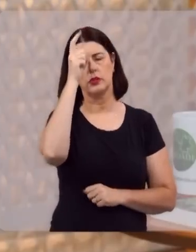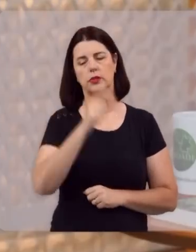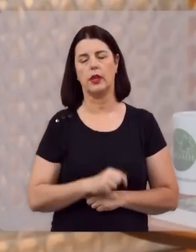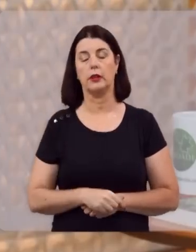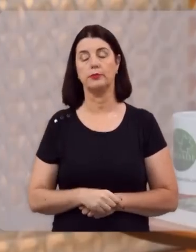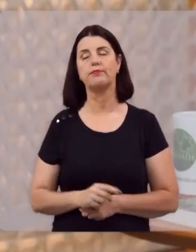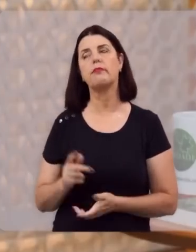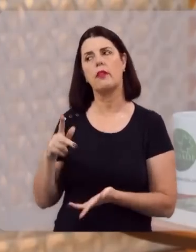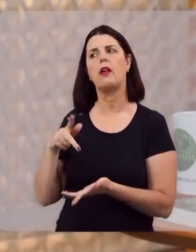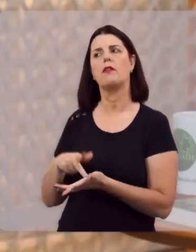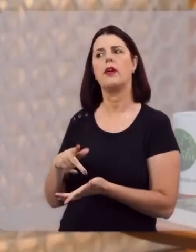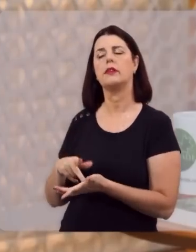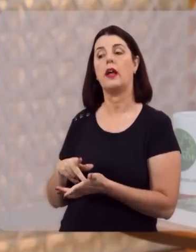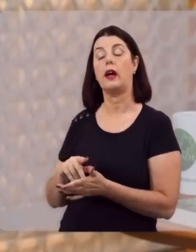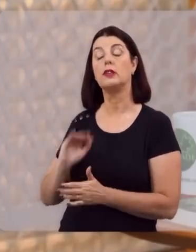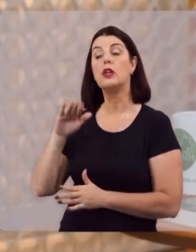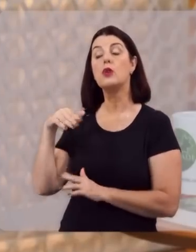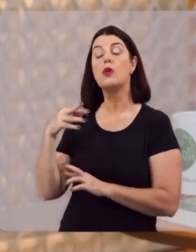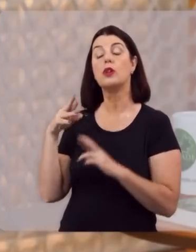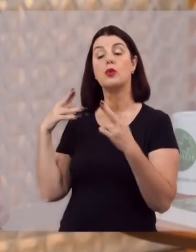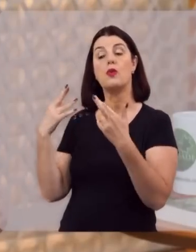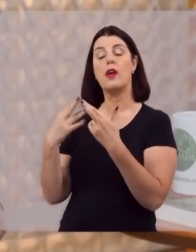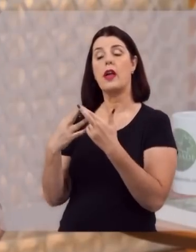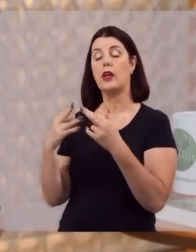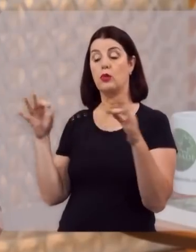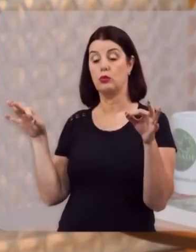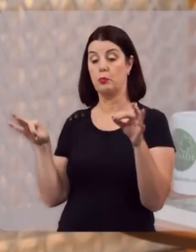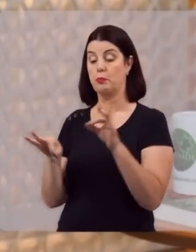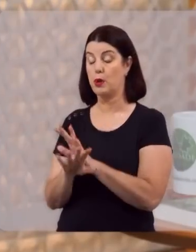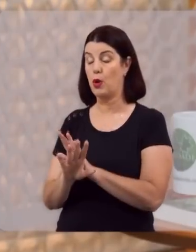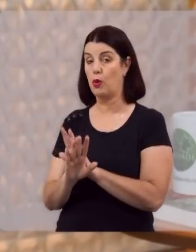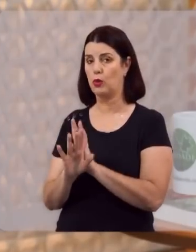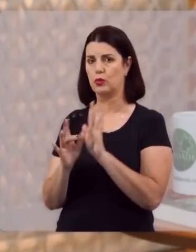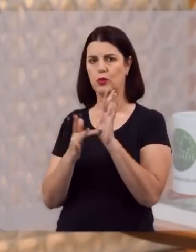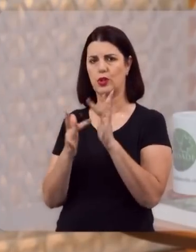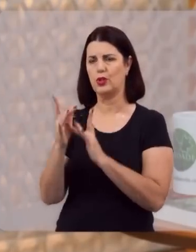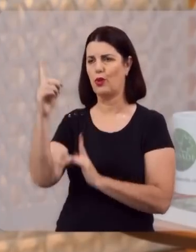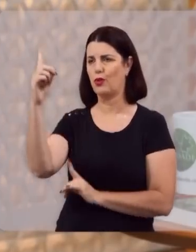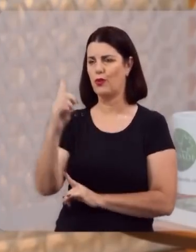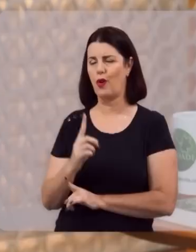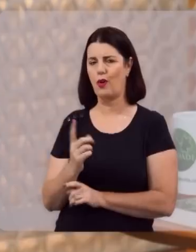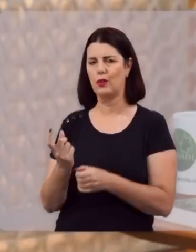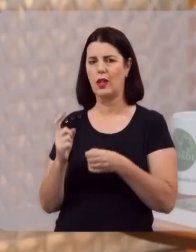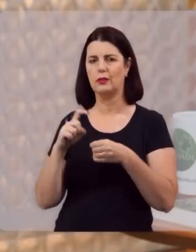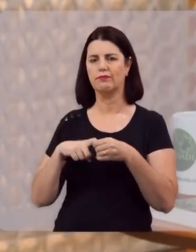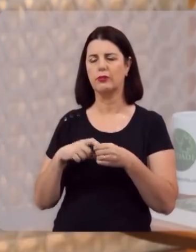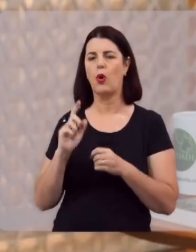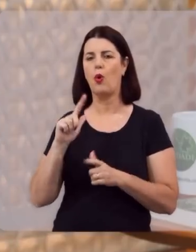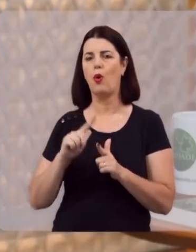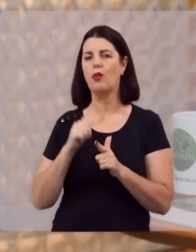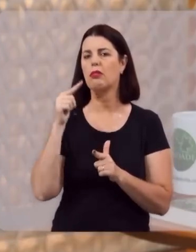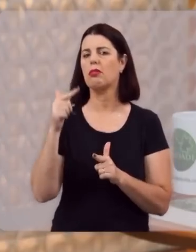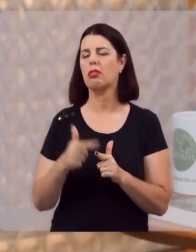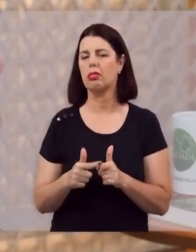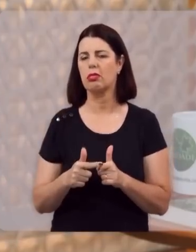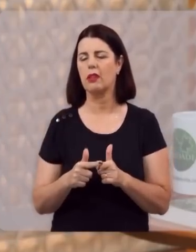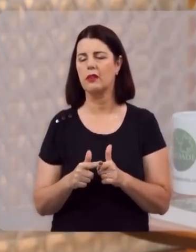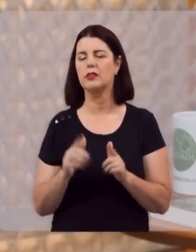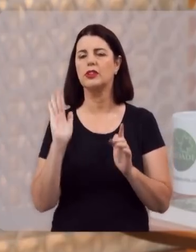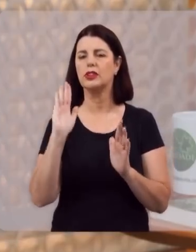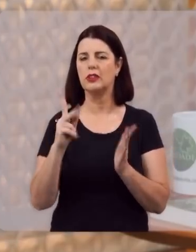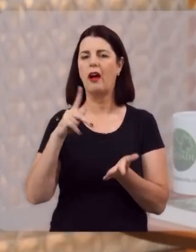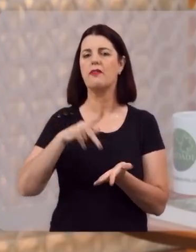o reino de Deus não se estabelece de forma plena, porque é isso que Jesus veio instituir, né? Ele estabelece o seu reino, essa já é